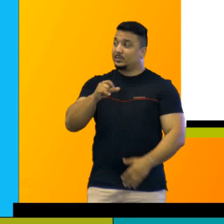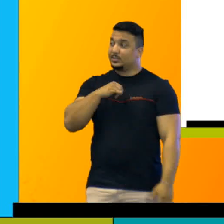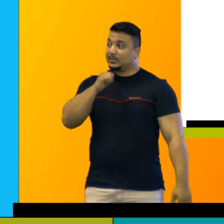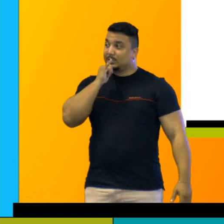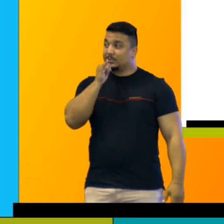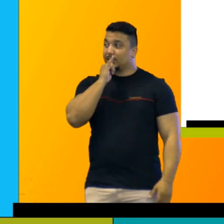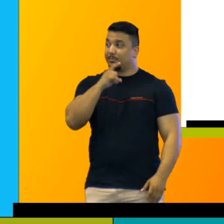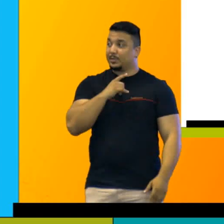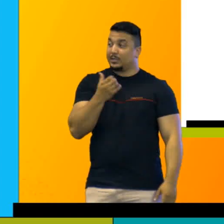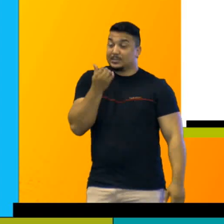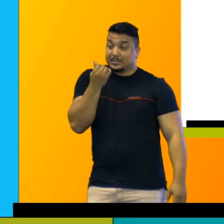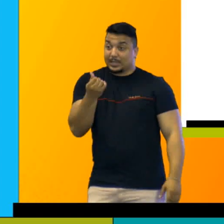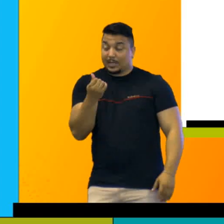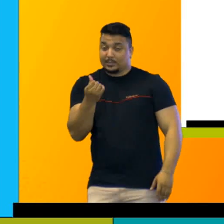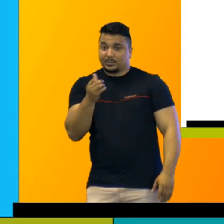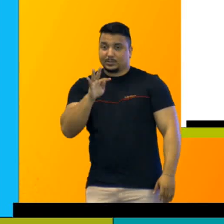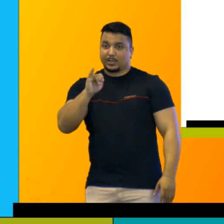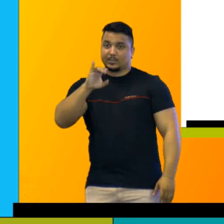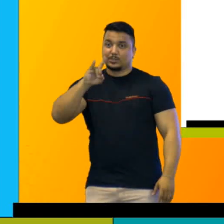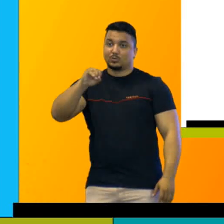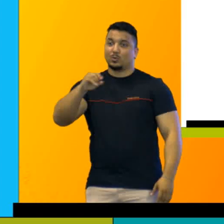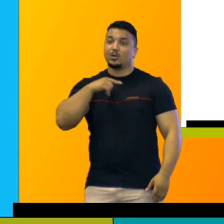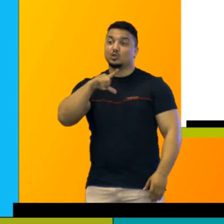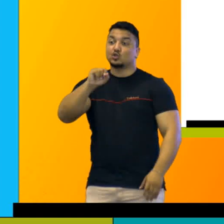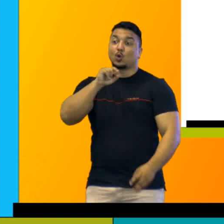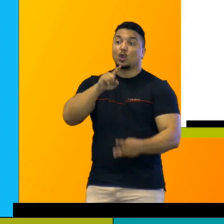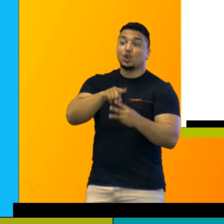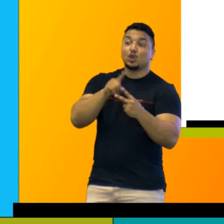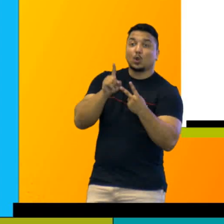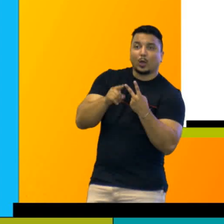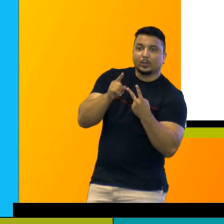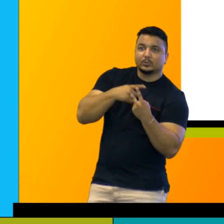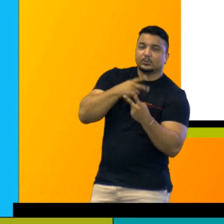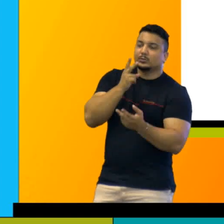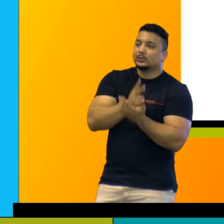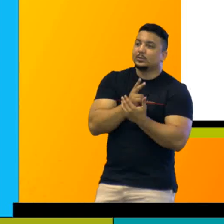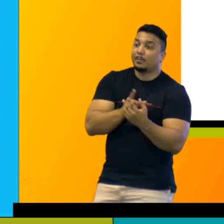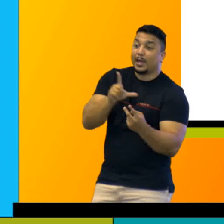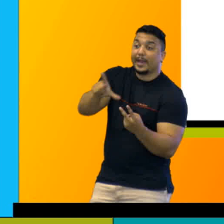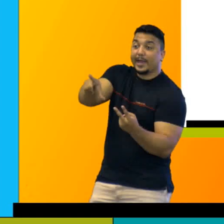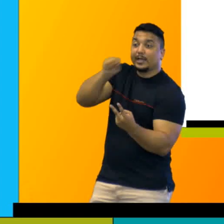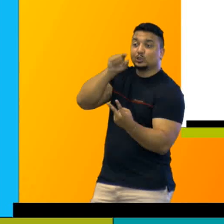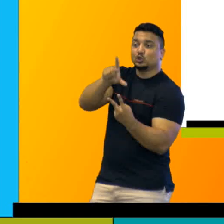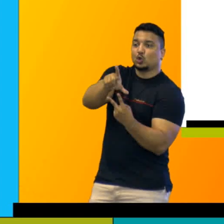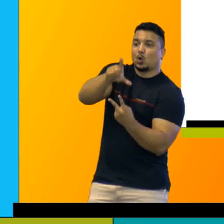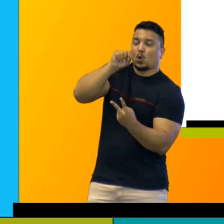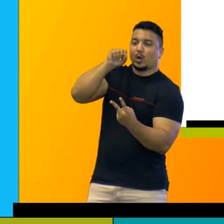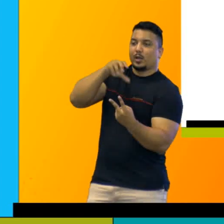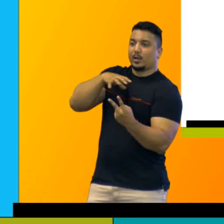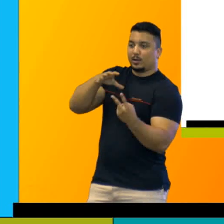6 tecidos e vou escolher 2, ó, sempre que eu tenho que escolher, eu vou